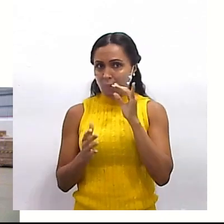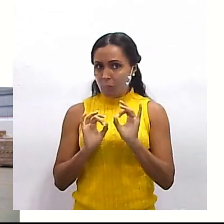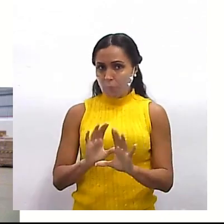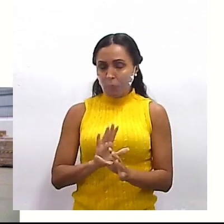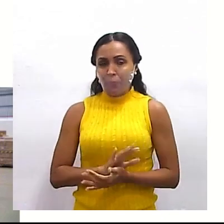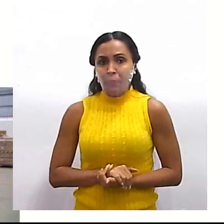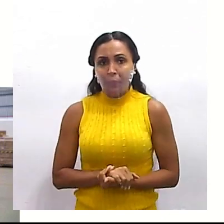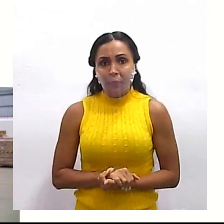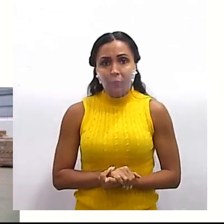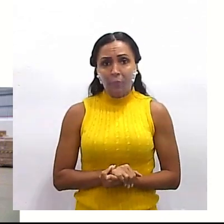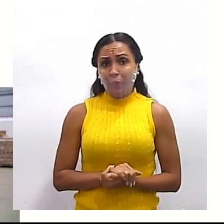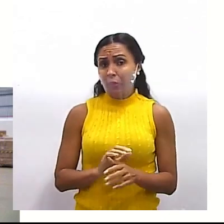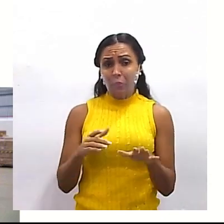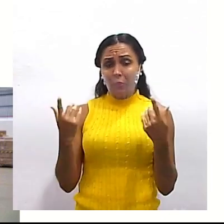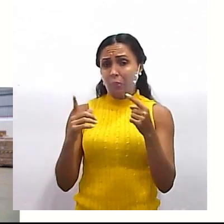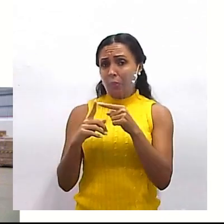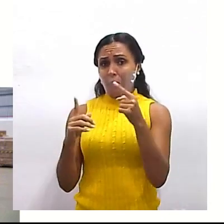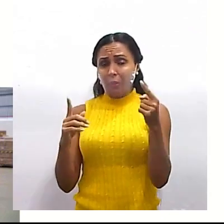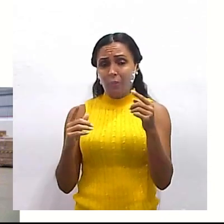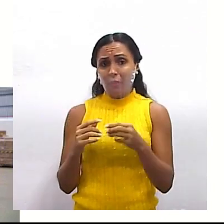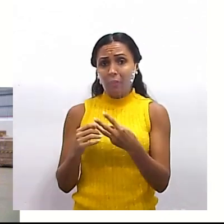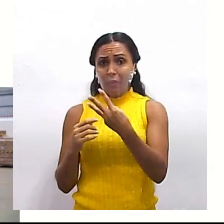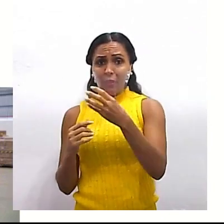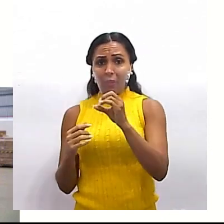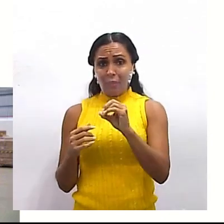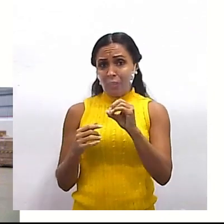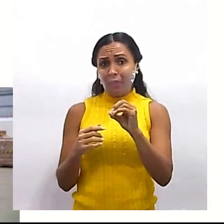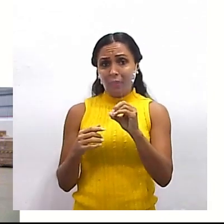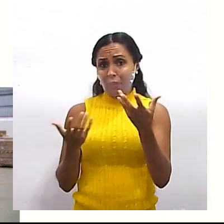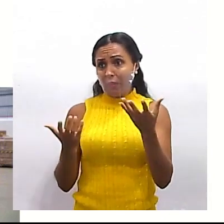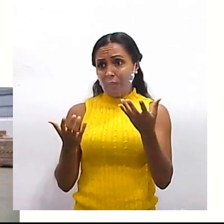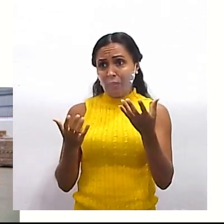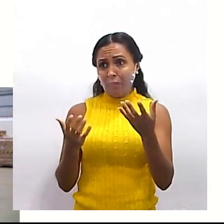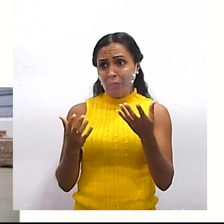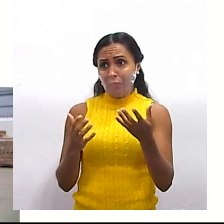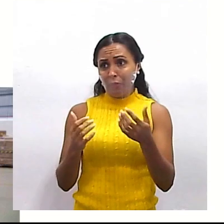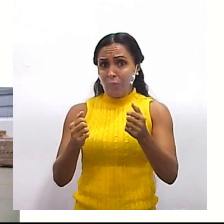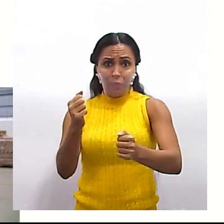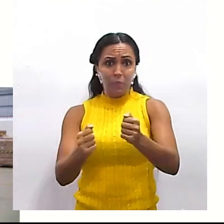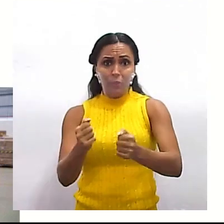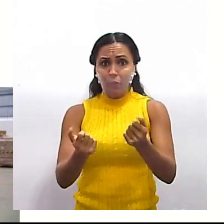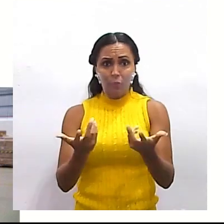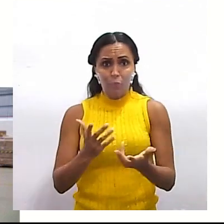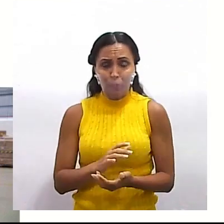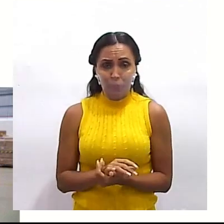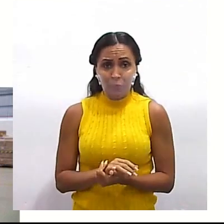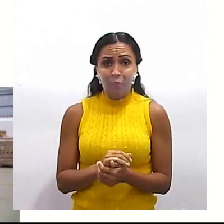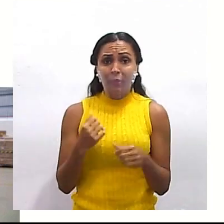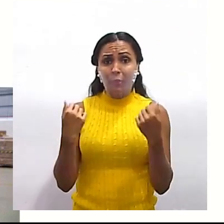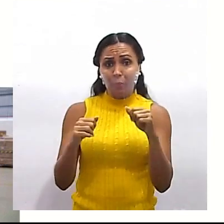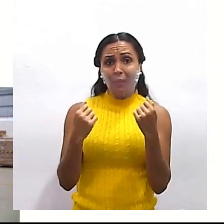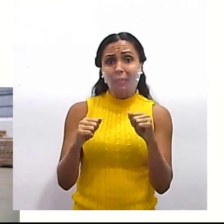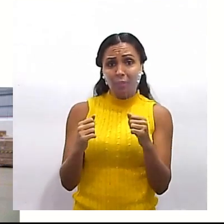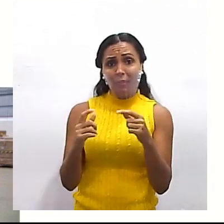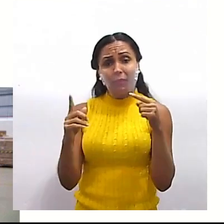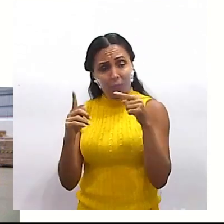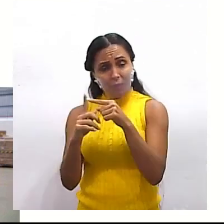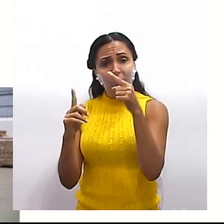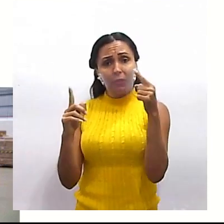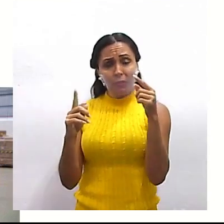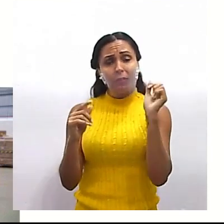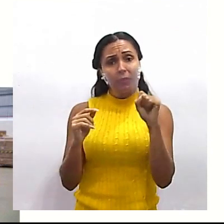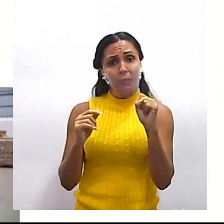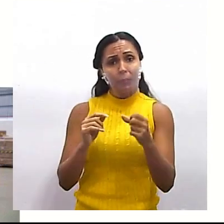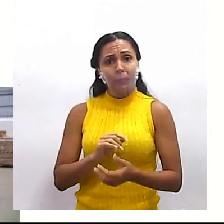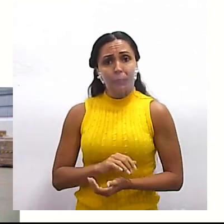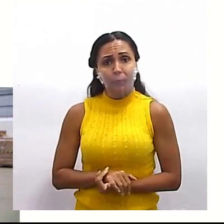Quantidade de veículos expedidos. Qual é a meta? Expedir 30 veículos. Entendeu? Eu preciso ter uma meta e atingir.